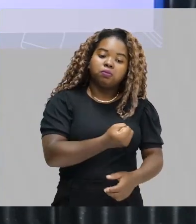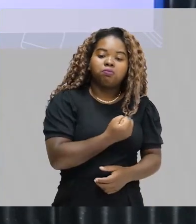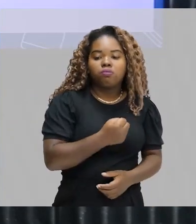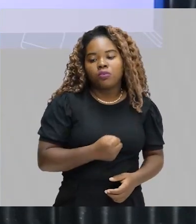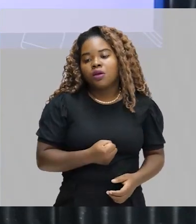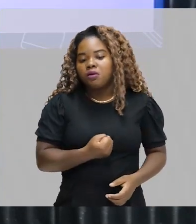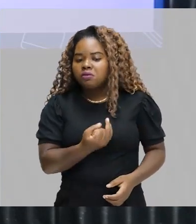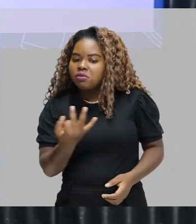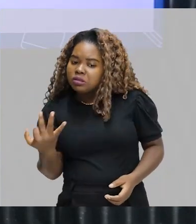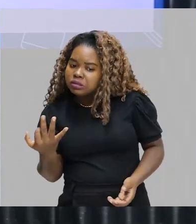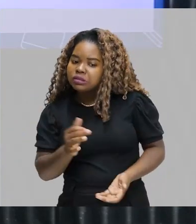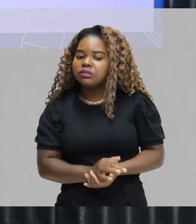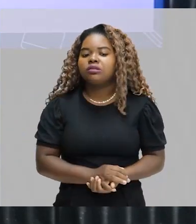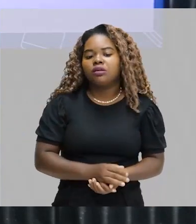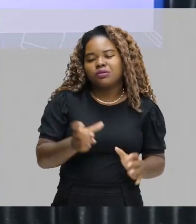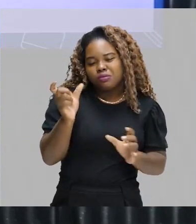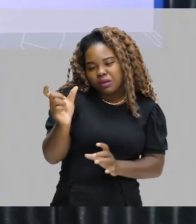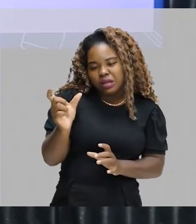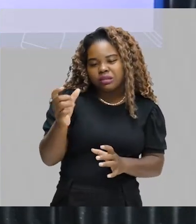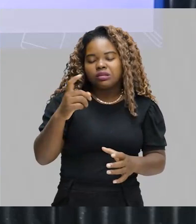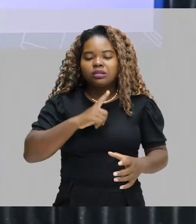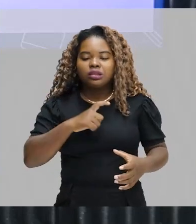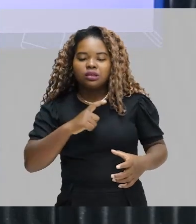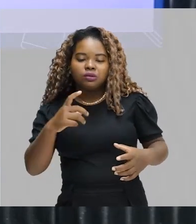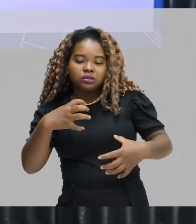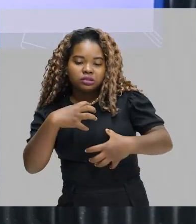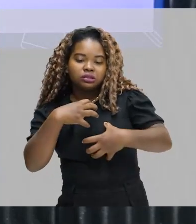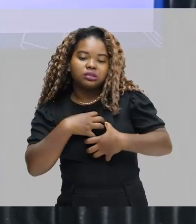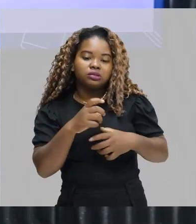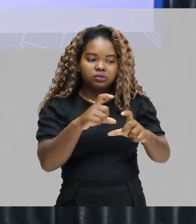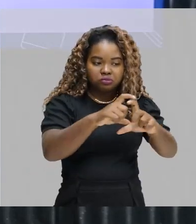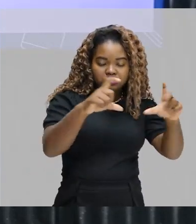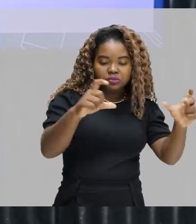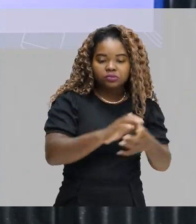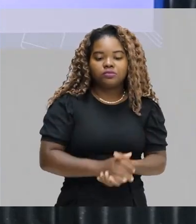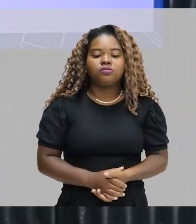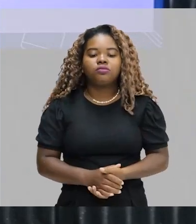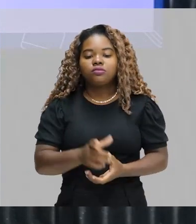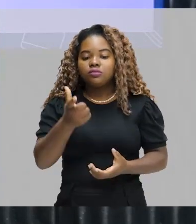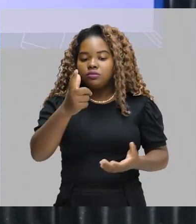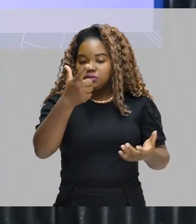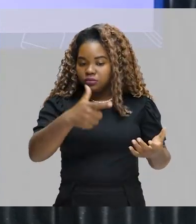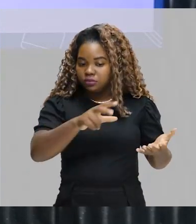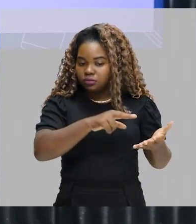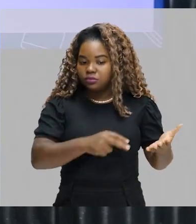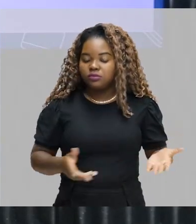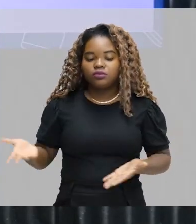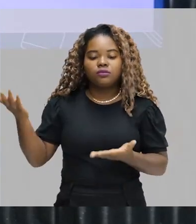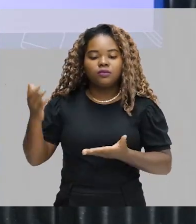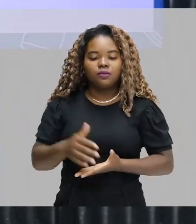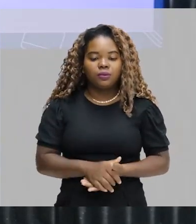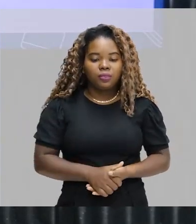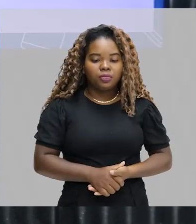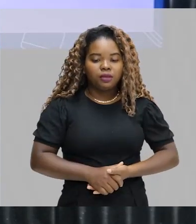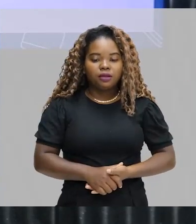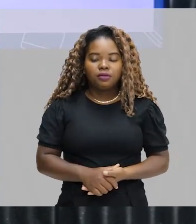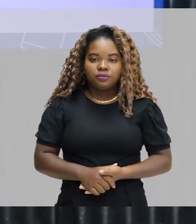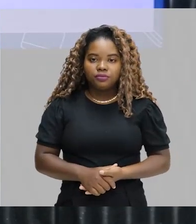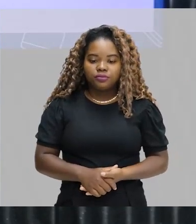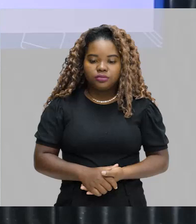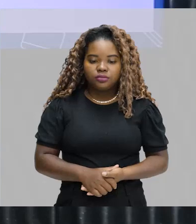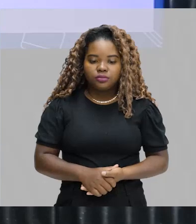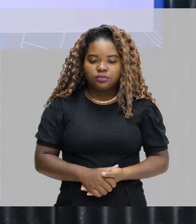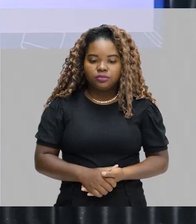sentido em uma sentença ou em uma oração. Tá? Então, numbers are words or symbols. Então,